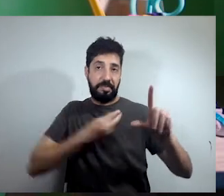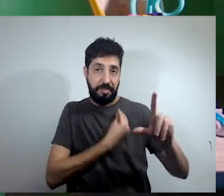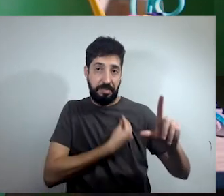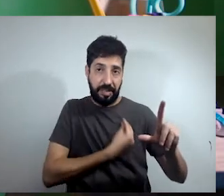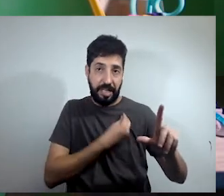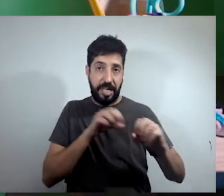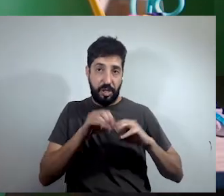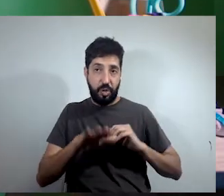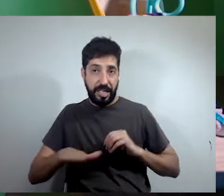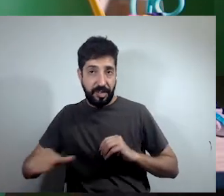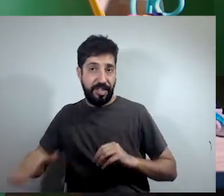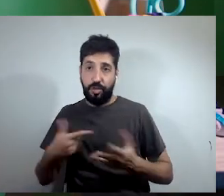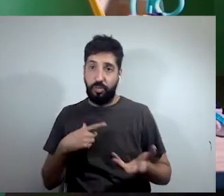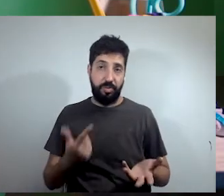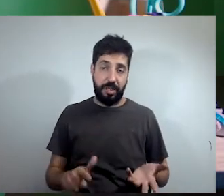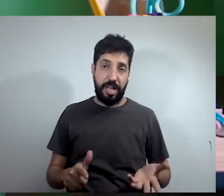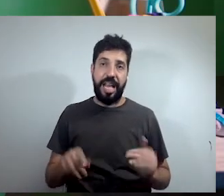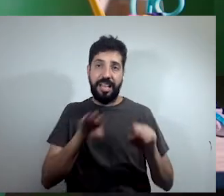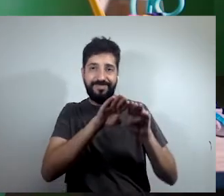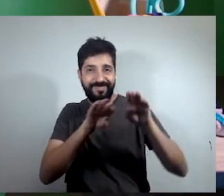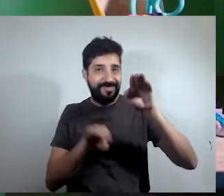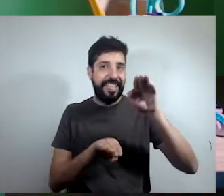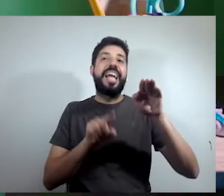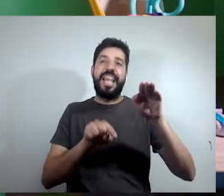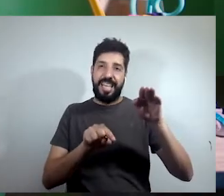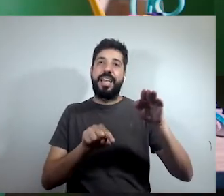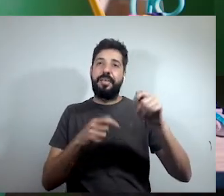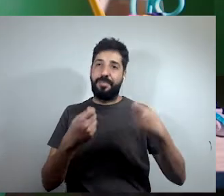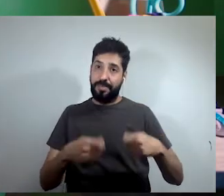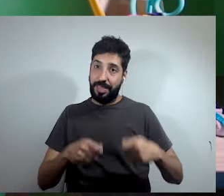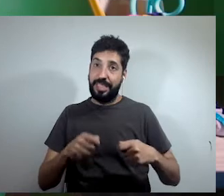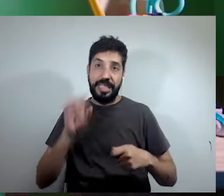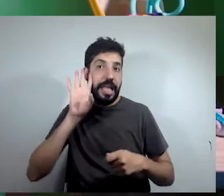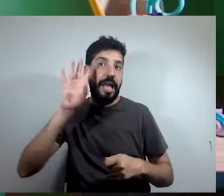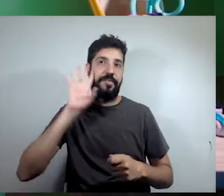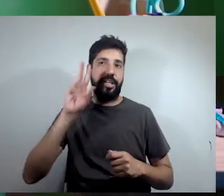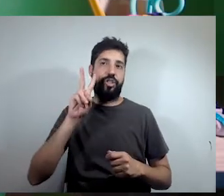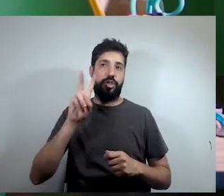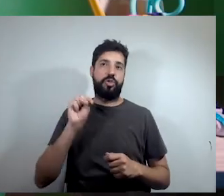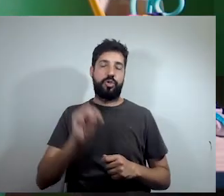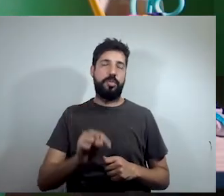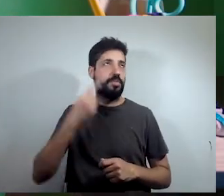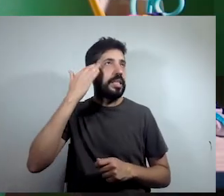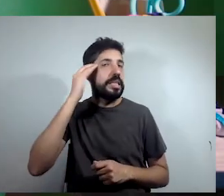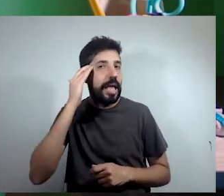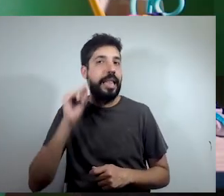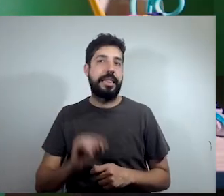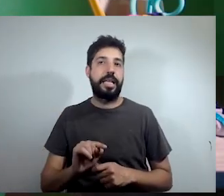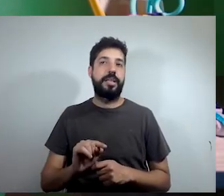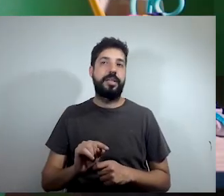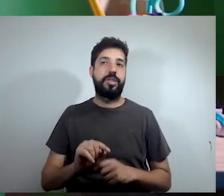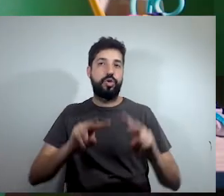para a educação infantil. Então essa desigualdade é um ponto que a gente tem que sempre refletir sobre a questão